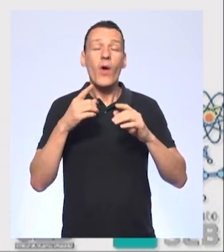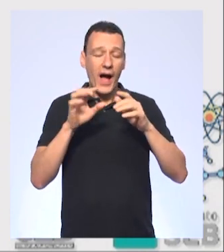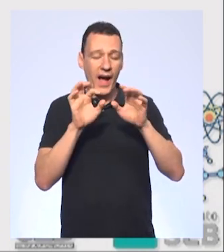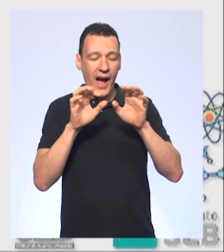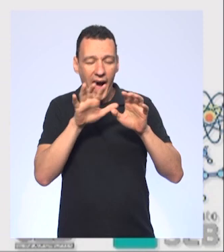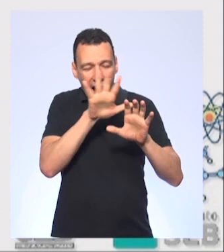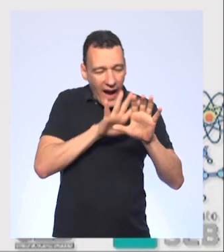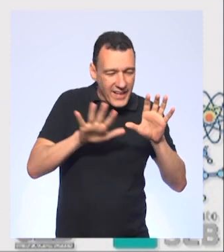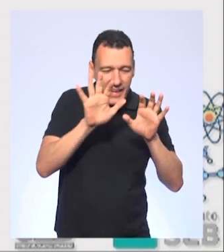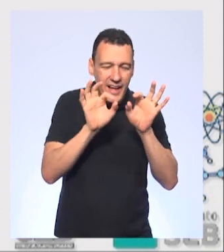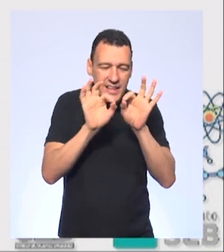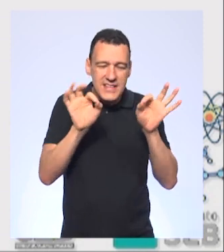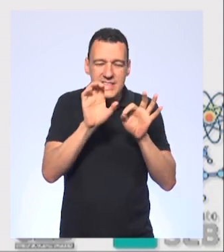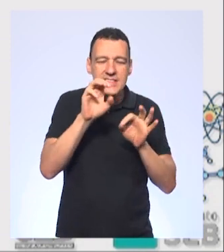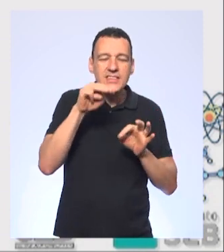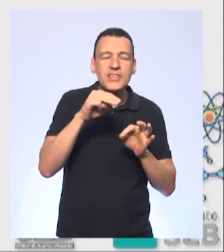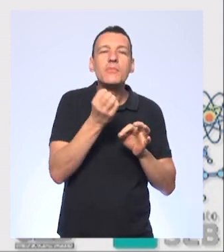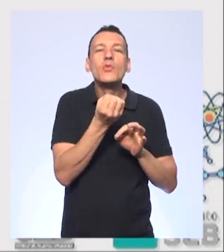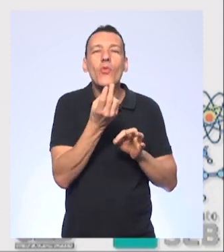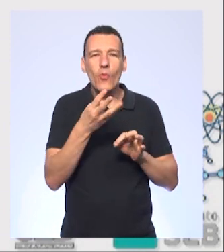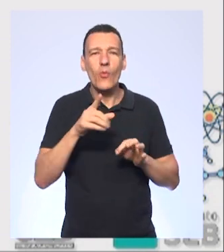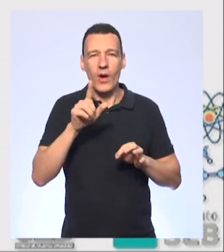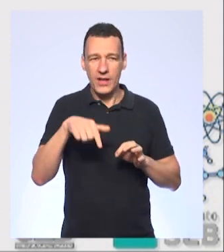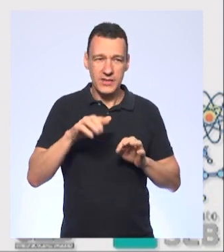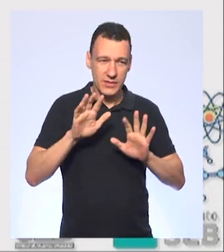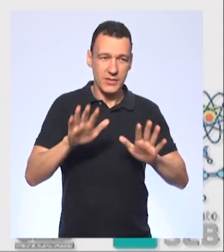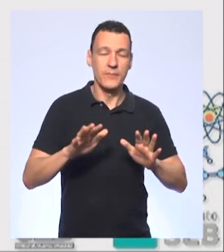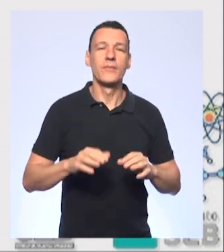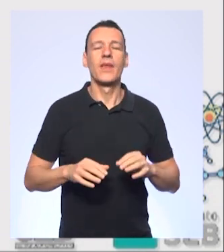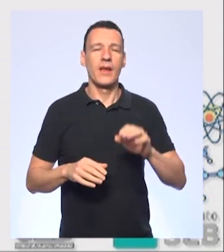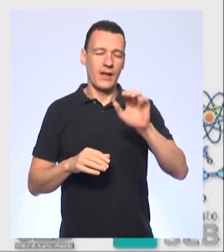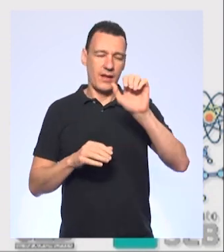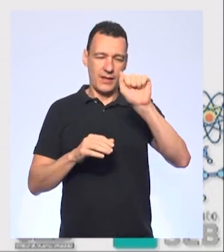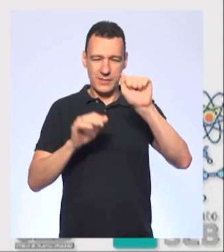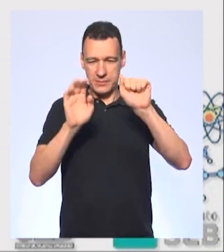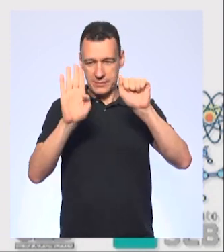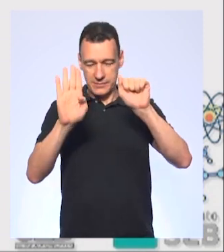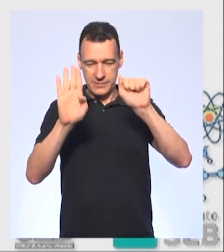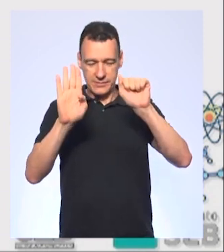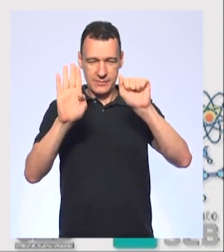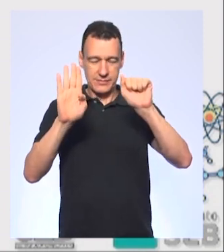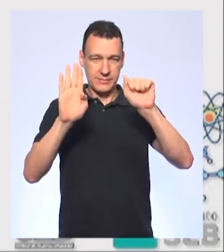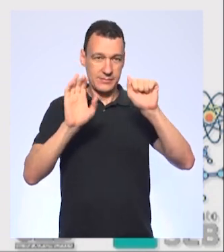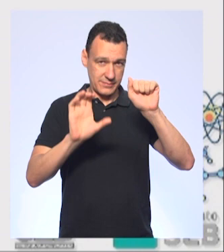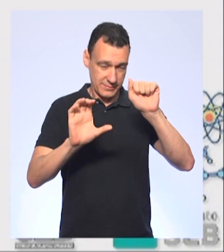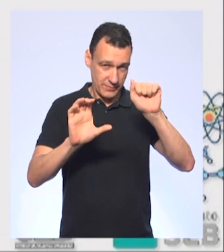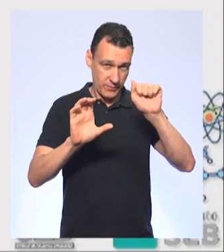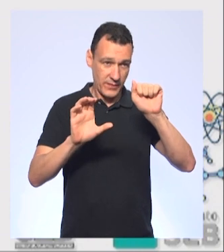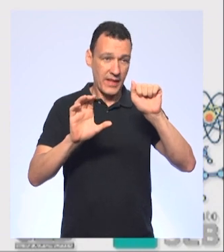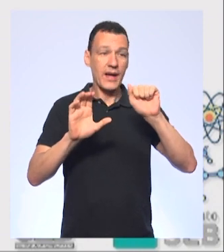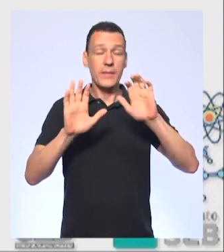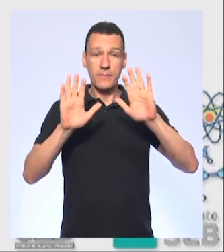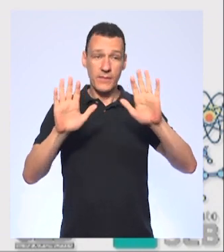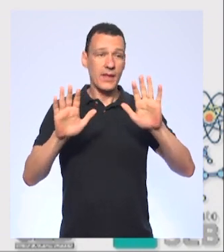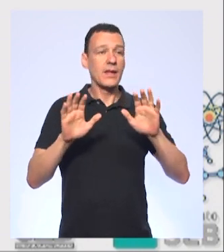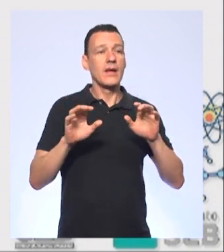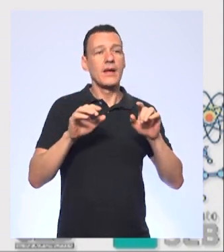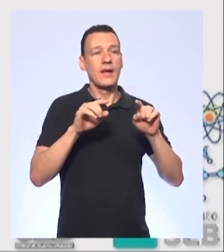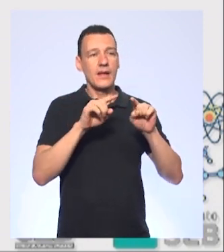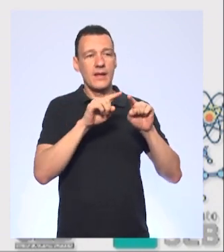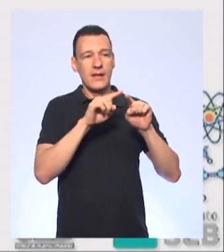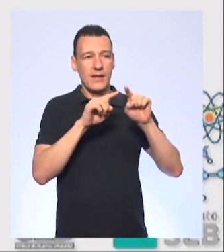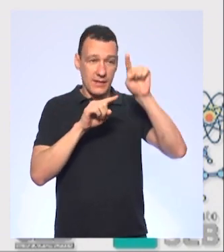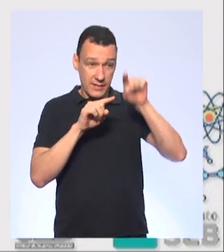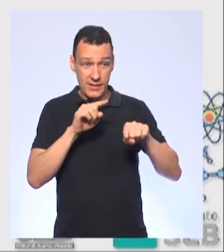você tem um triângulo ABC, triângulo retângulo, de cateto vertical 12 e cateto